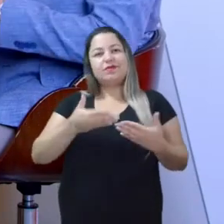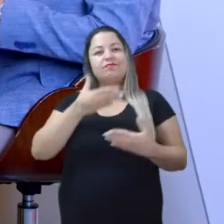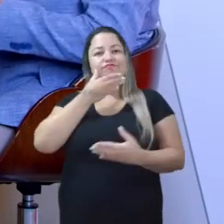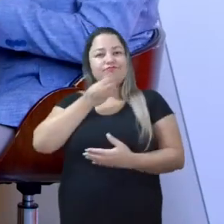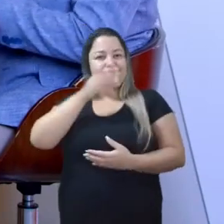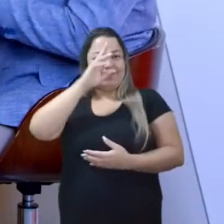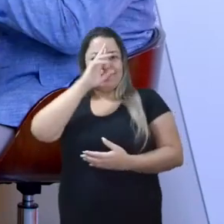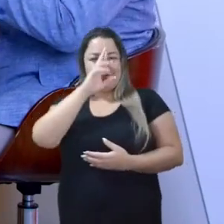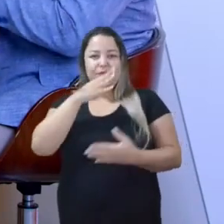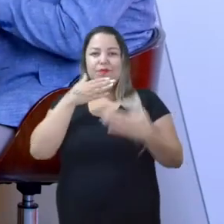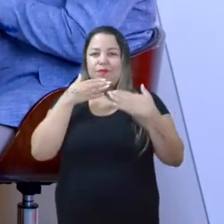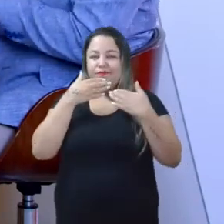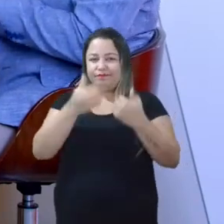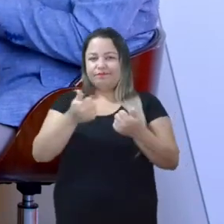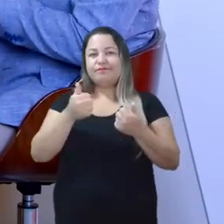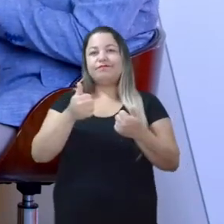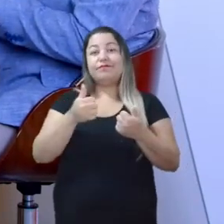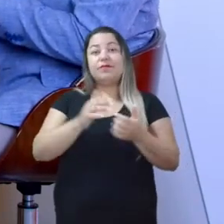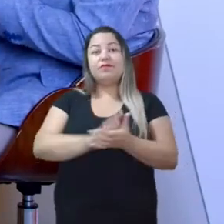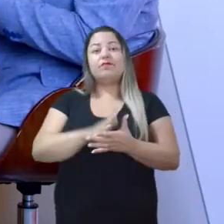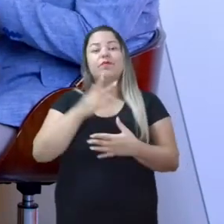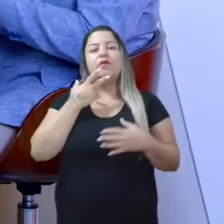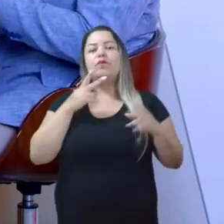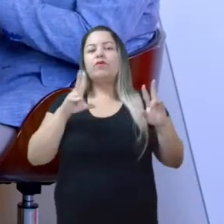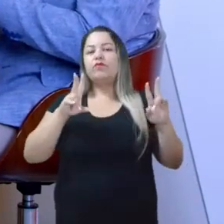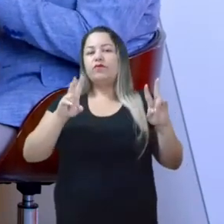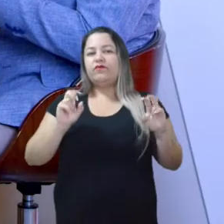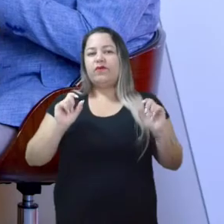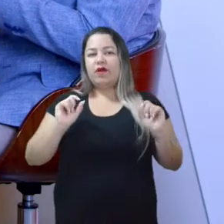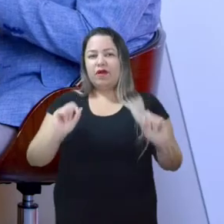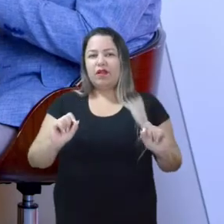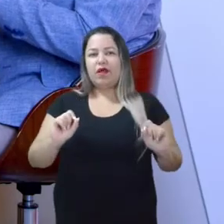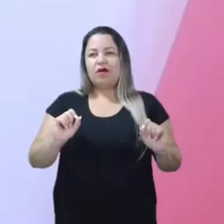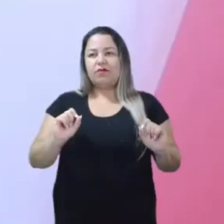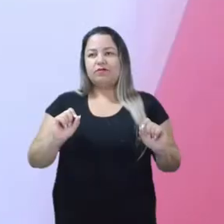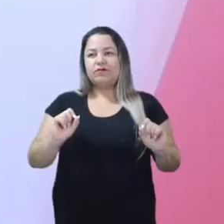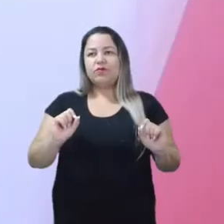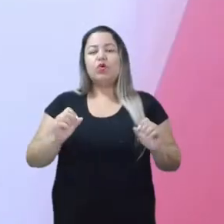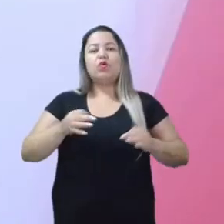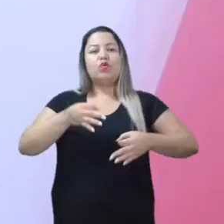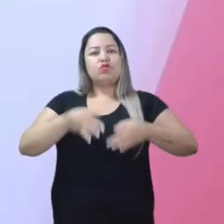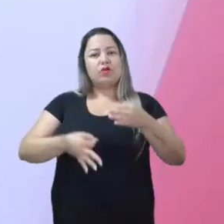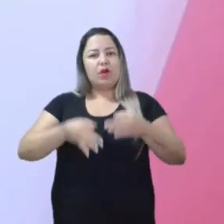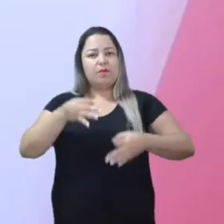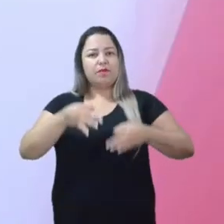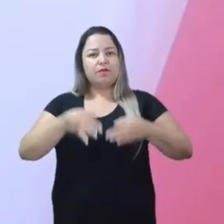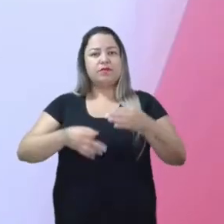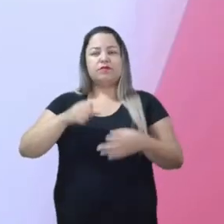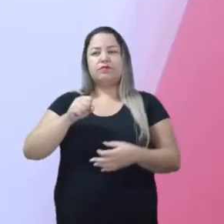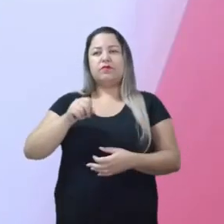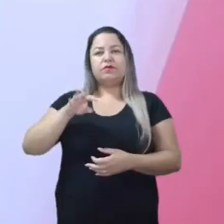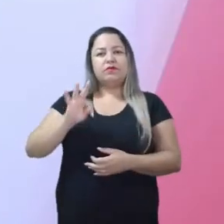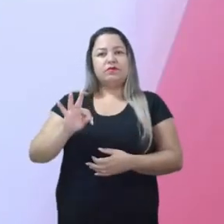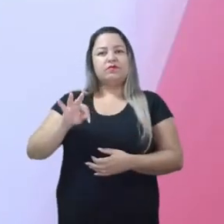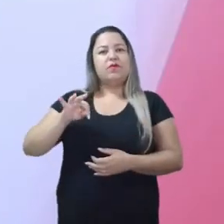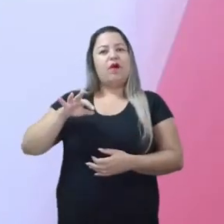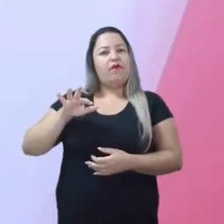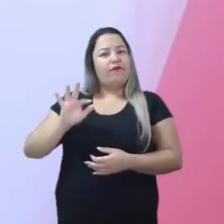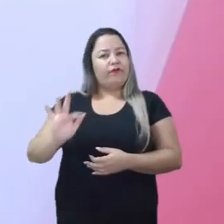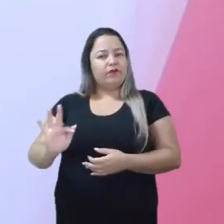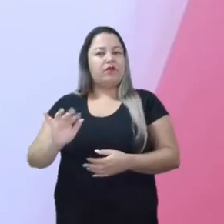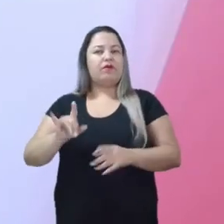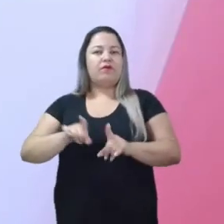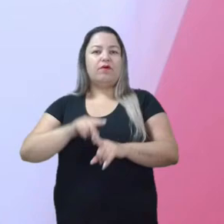Doutor Marcelo, vamos falar então um pouquinho sobre o julgamento, né, que o Supremo Tribunal Federal voltou a julgar,